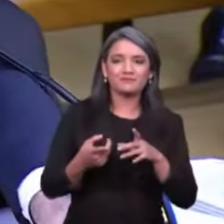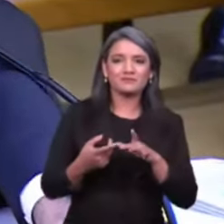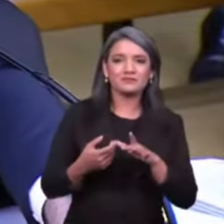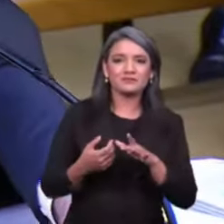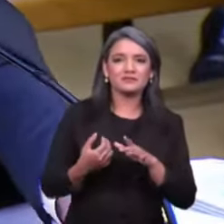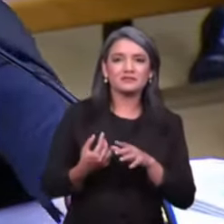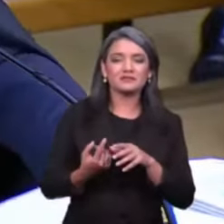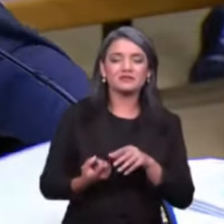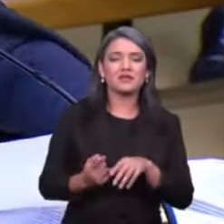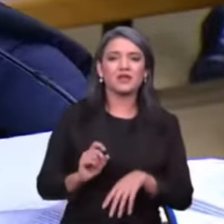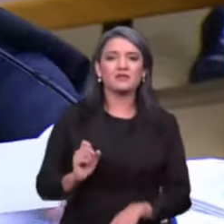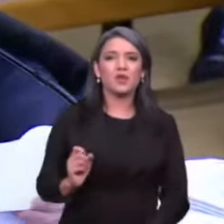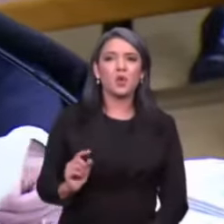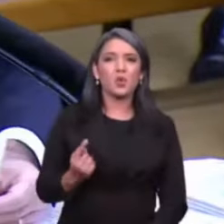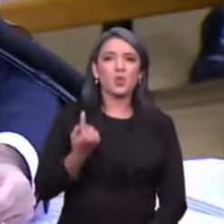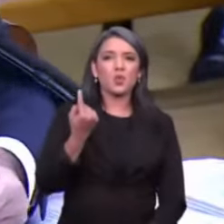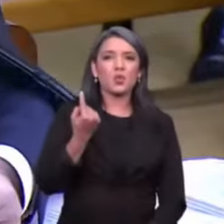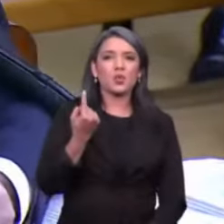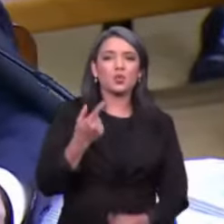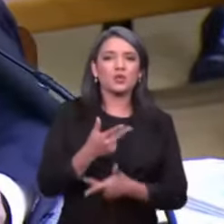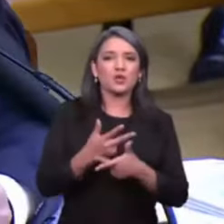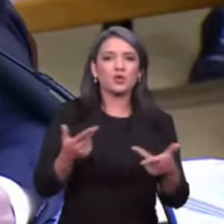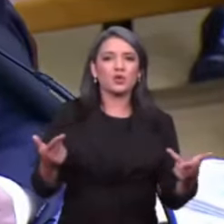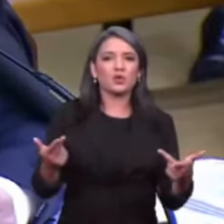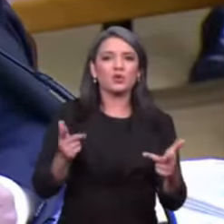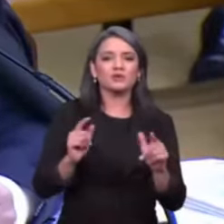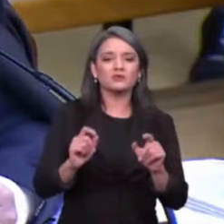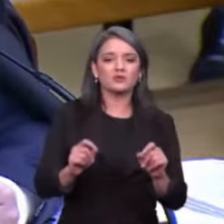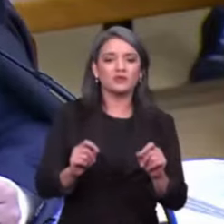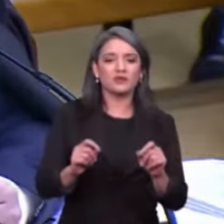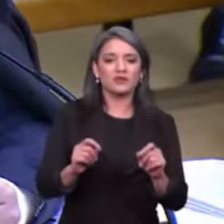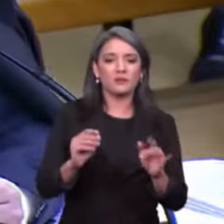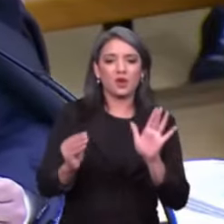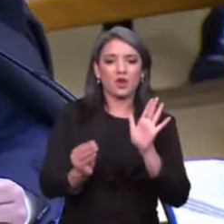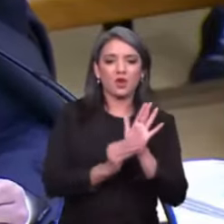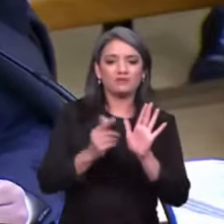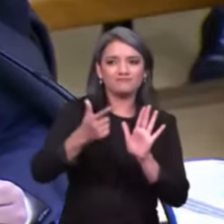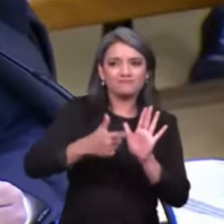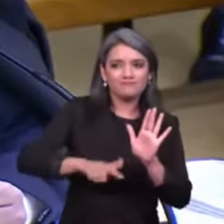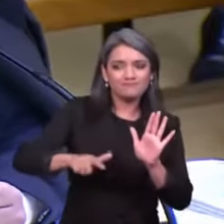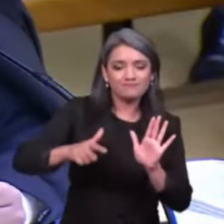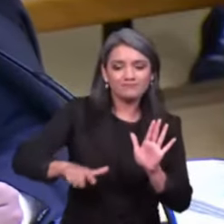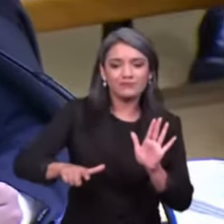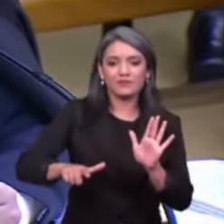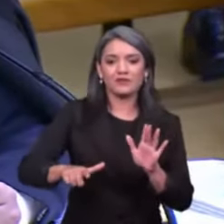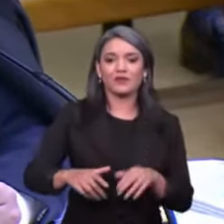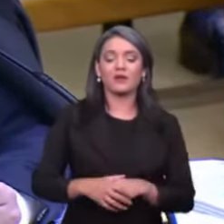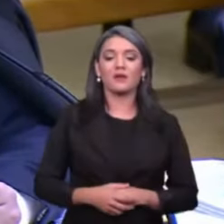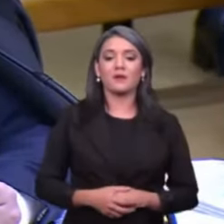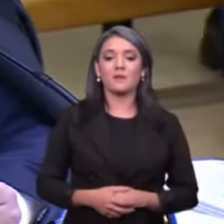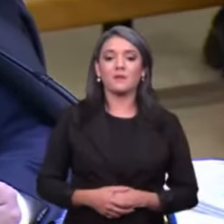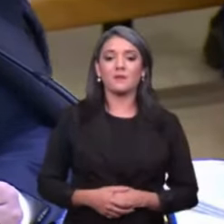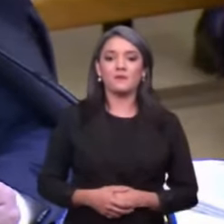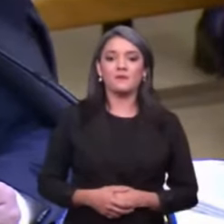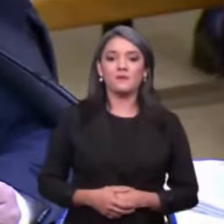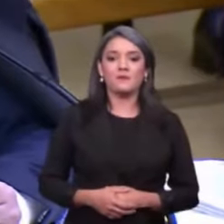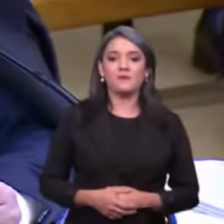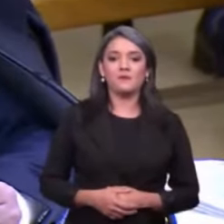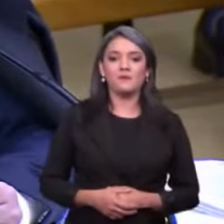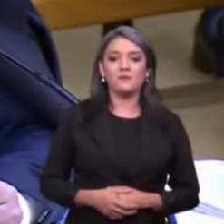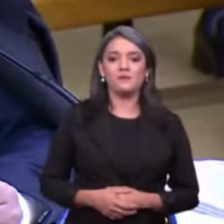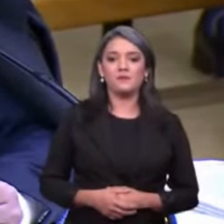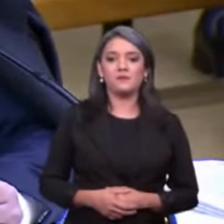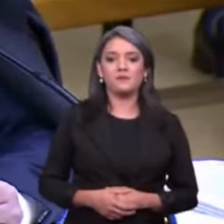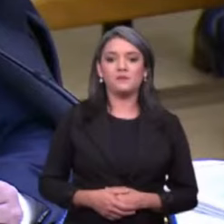reincidência seria para fins da própria nova aplicação no âmbito do